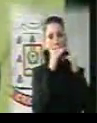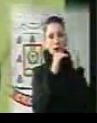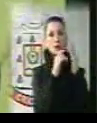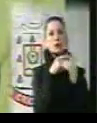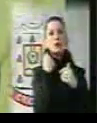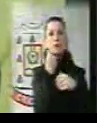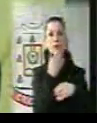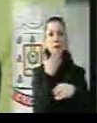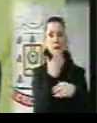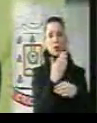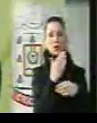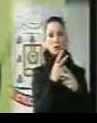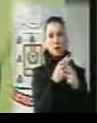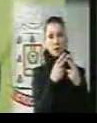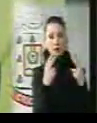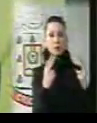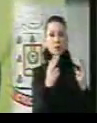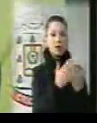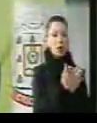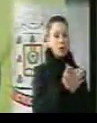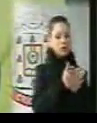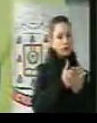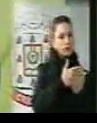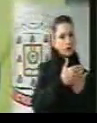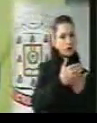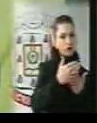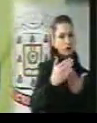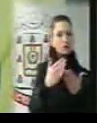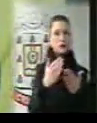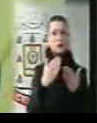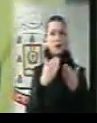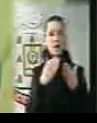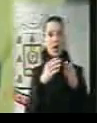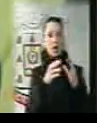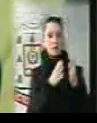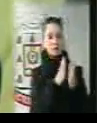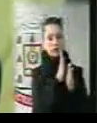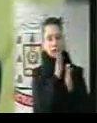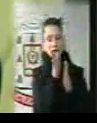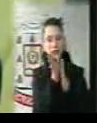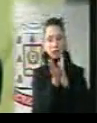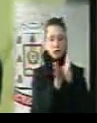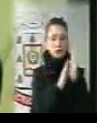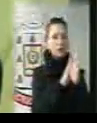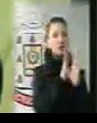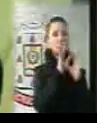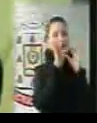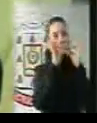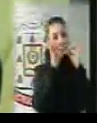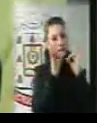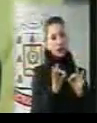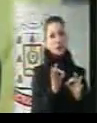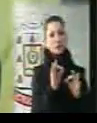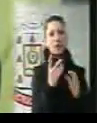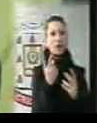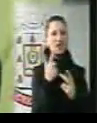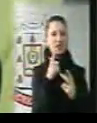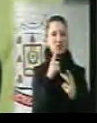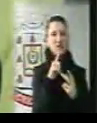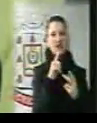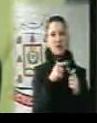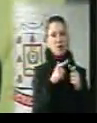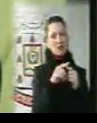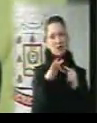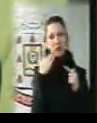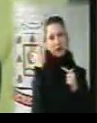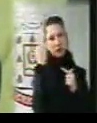as coisas comecem totalmente desembaraçada, para que não haja esses transtornos maiores do